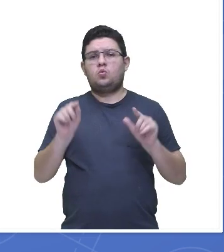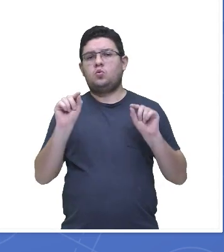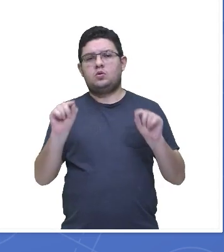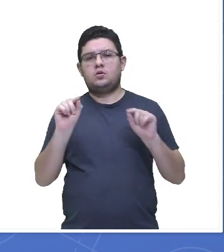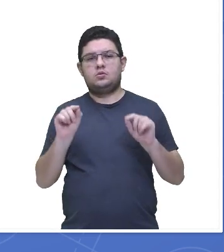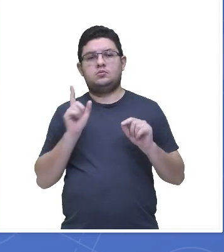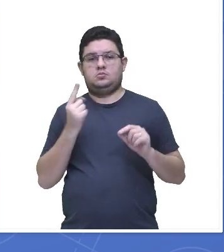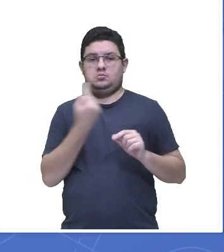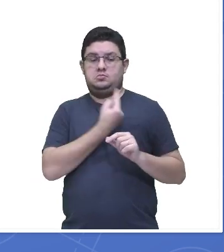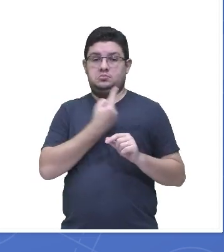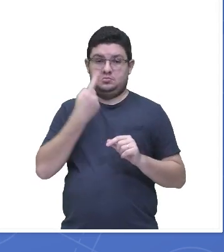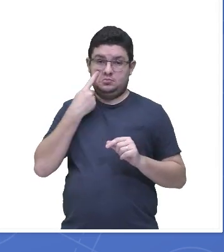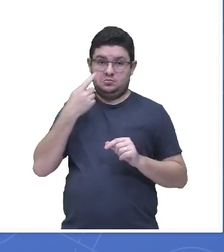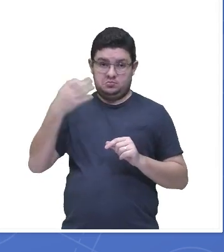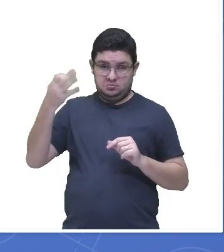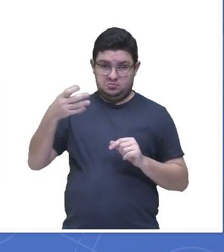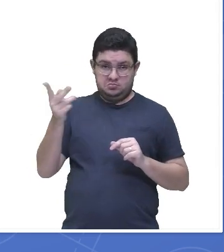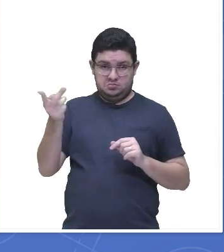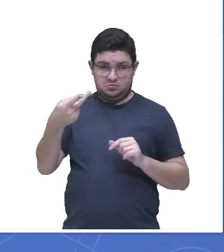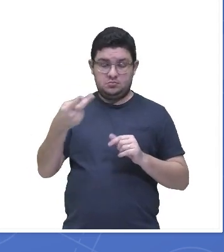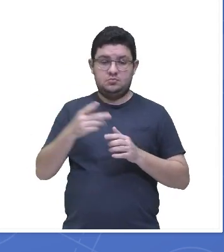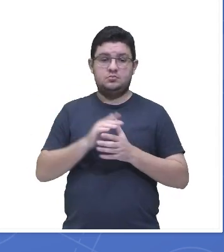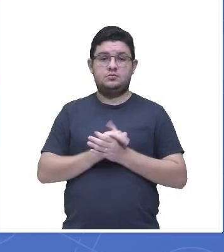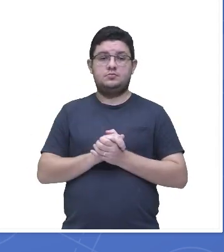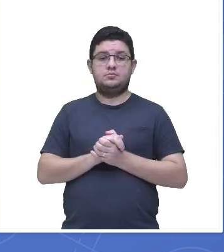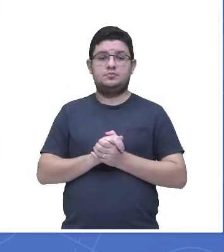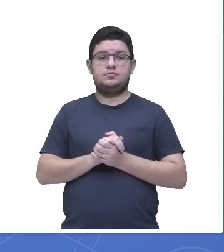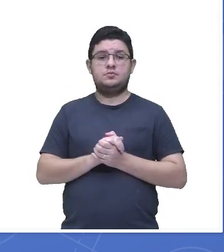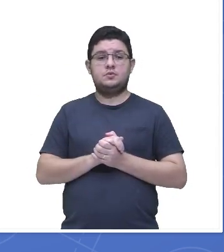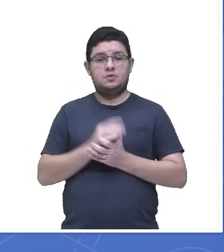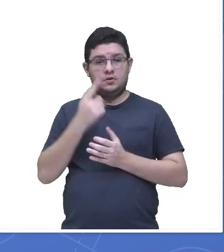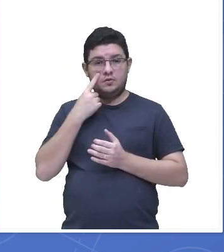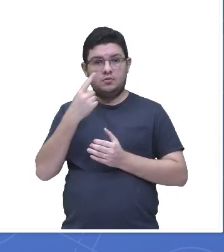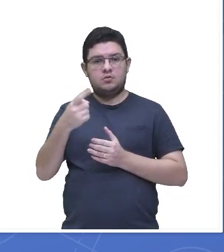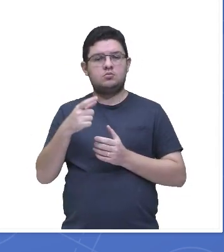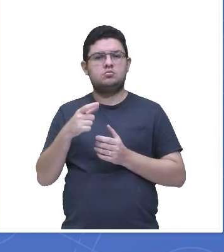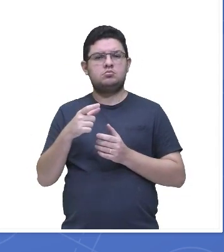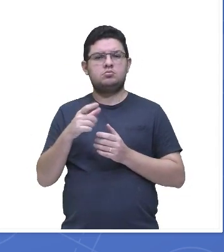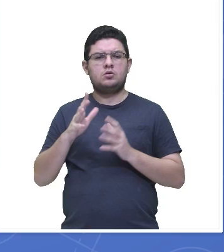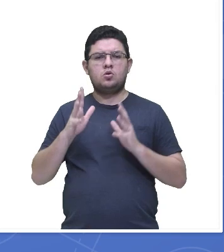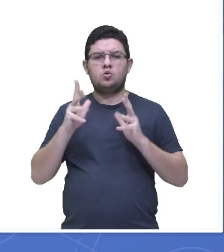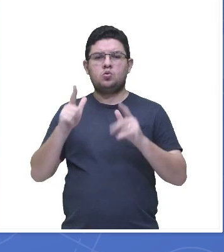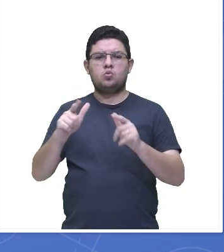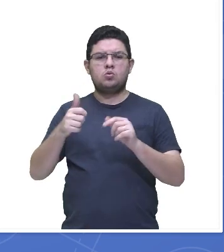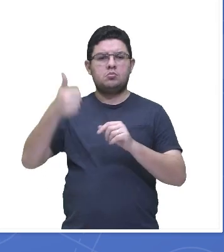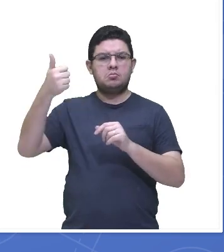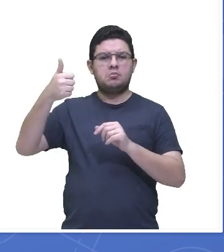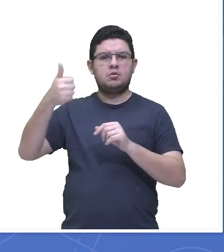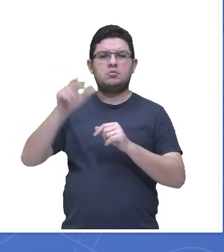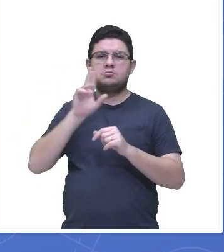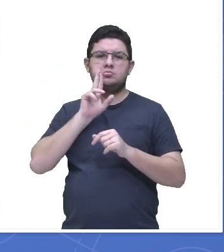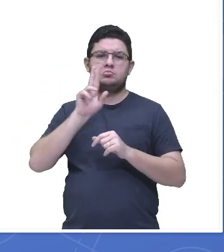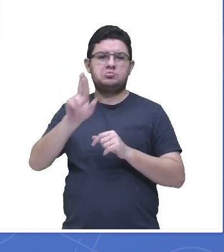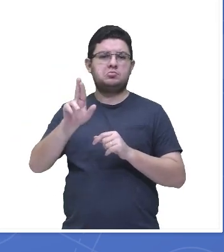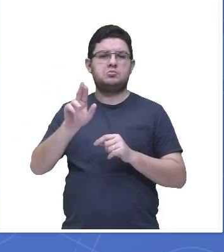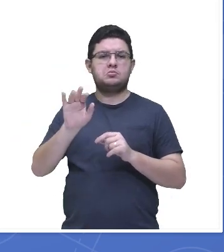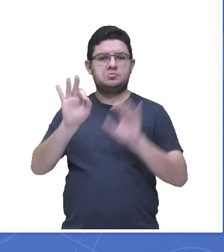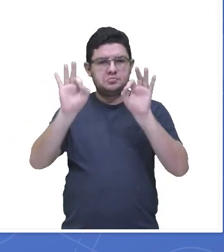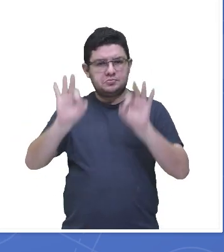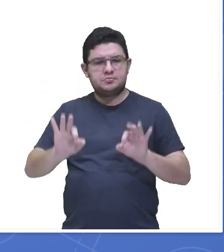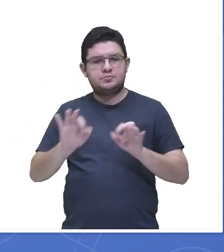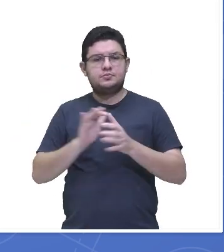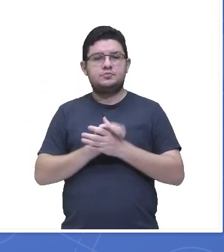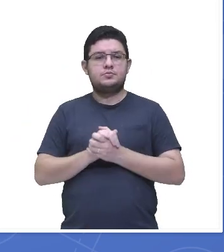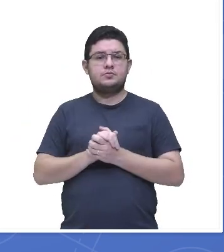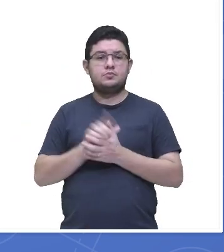nossa correção, né? Vamos ver aí, eu vejo que todo mundo acertou aí a primeira questão, que fala sobre essa